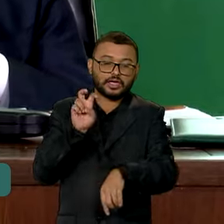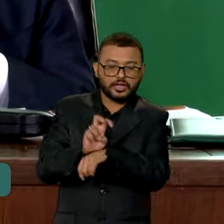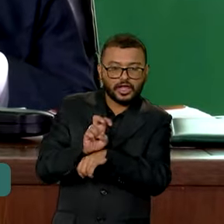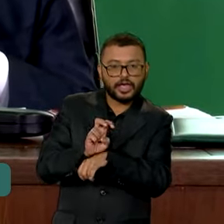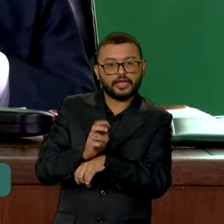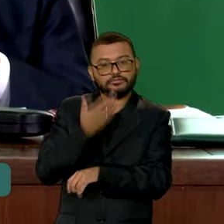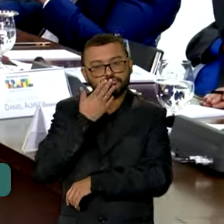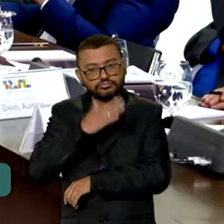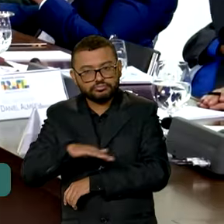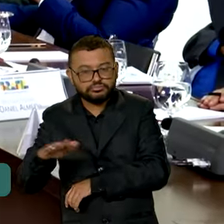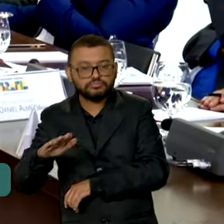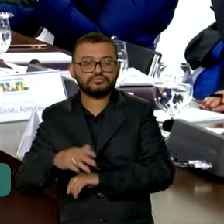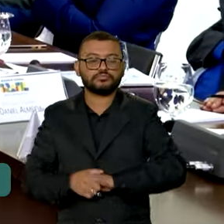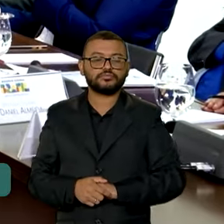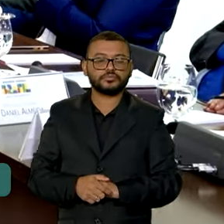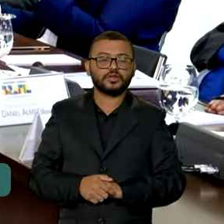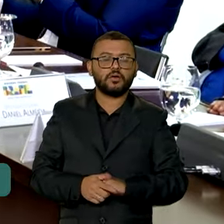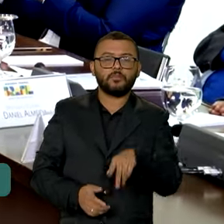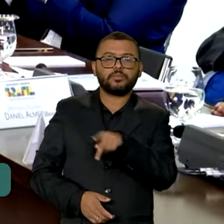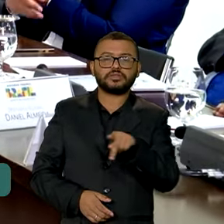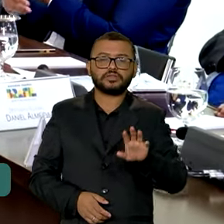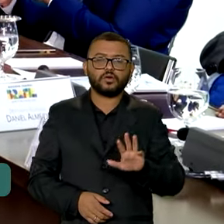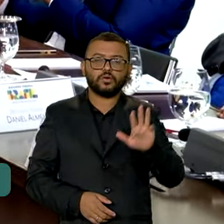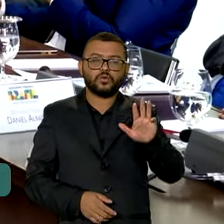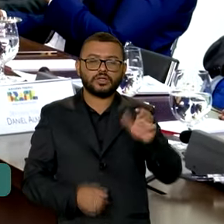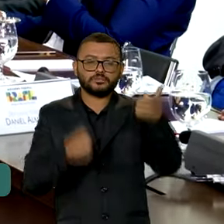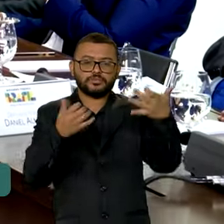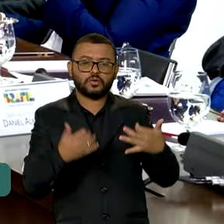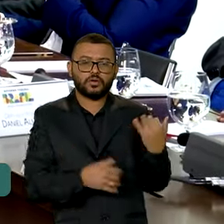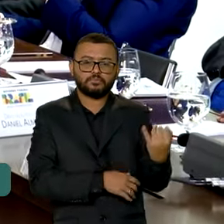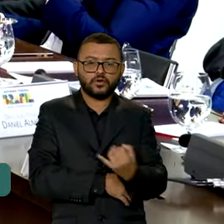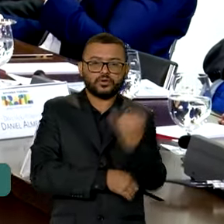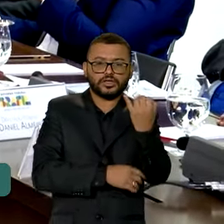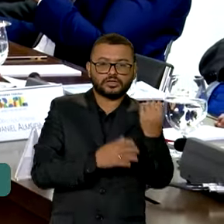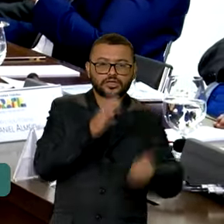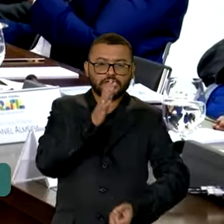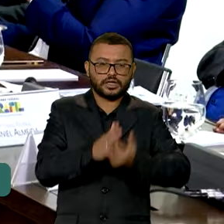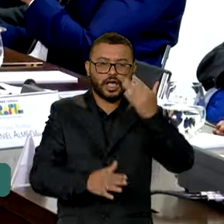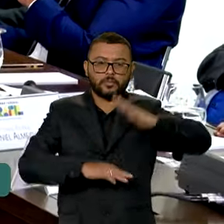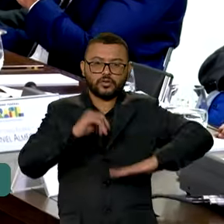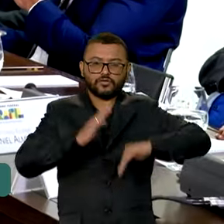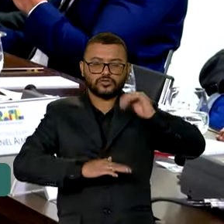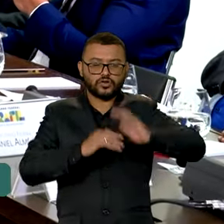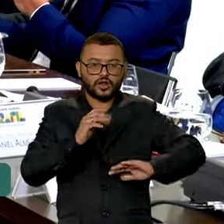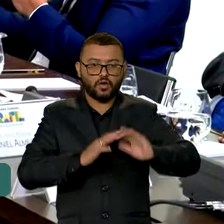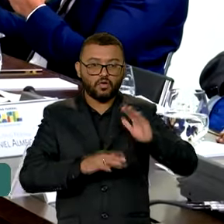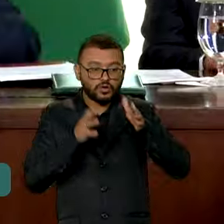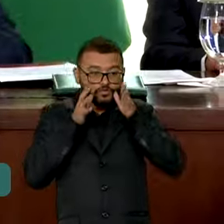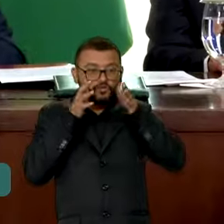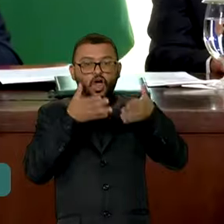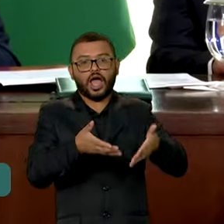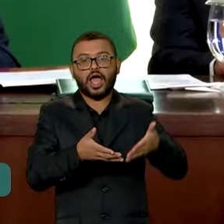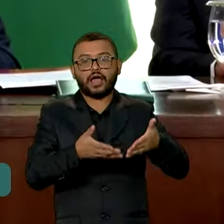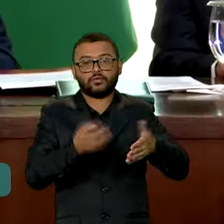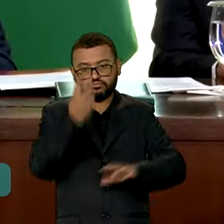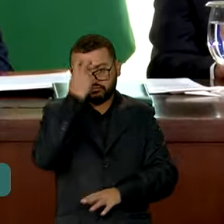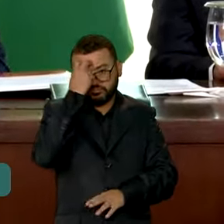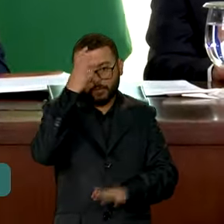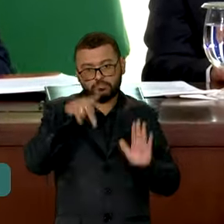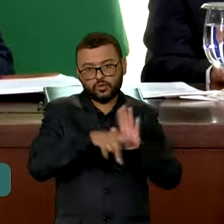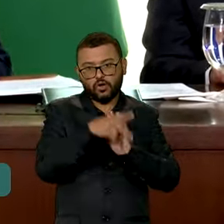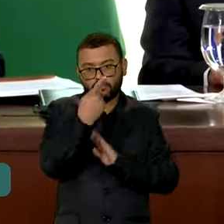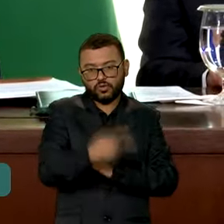da pré-infância. O presidente Lula destacou a importância da formação de profissionais especializados para que as leis